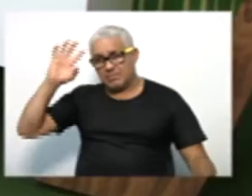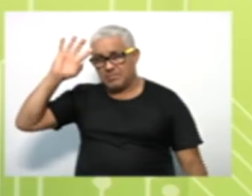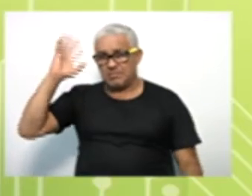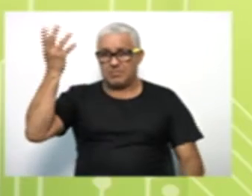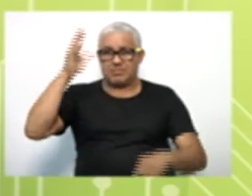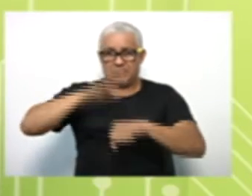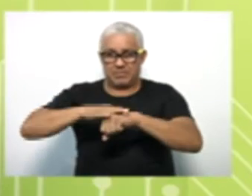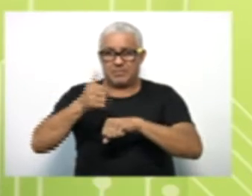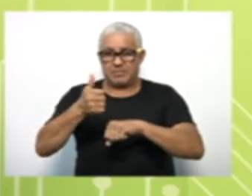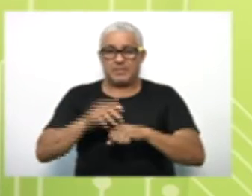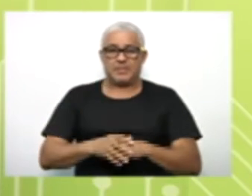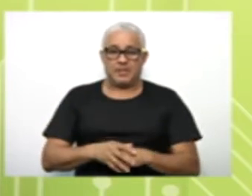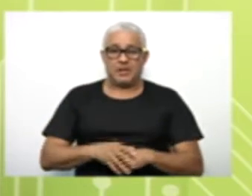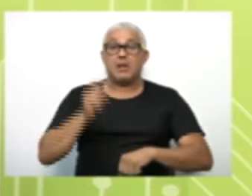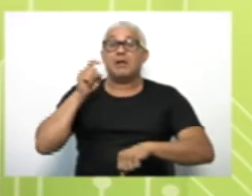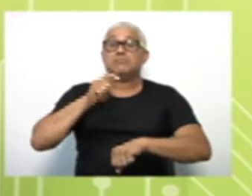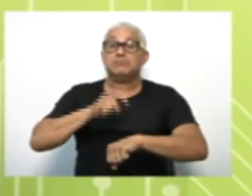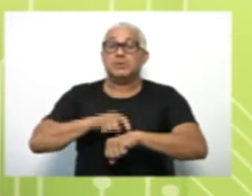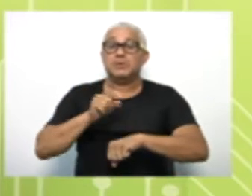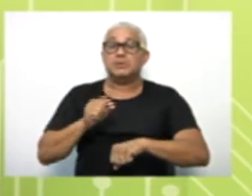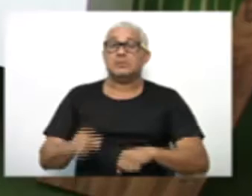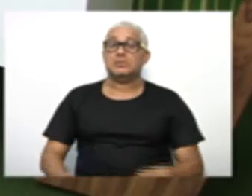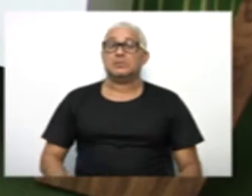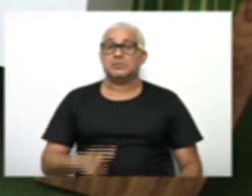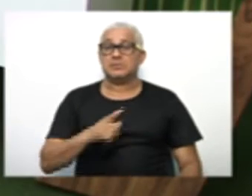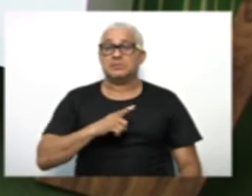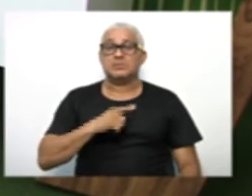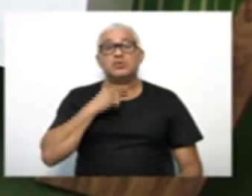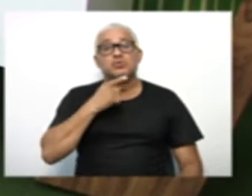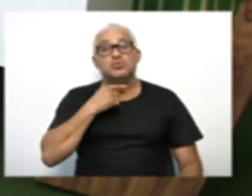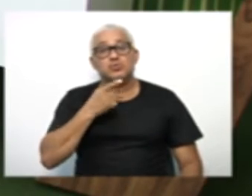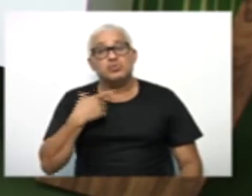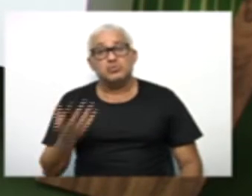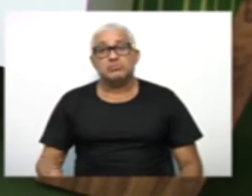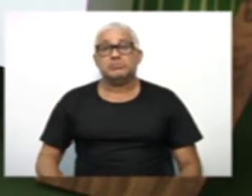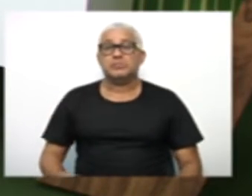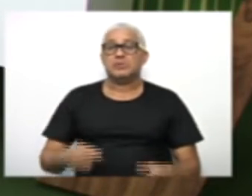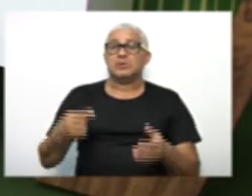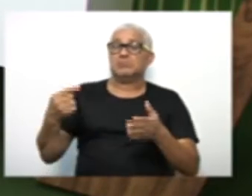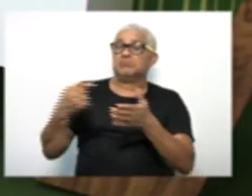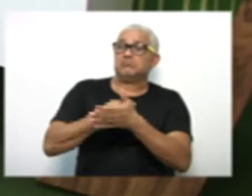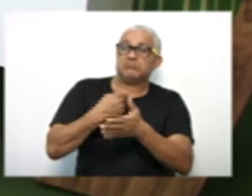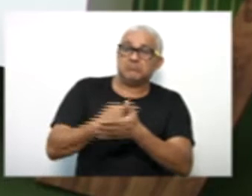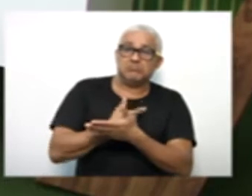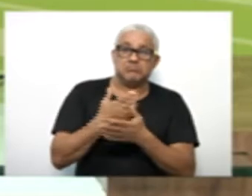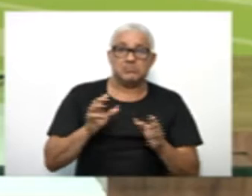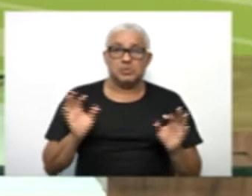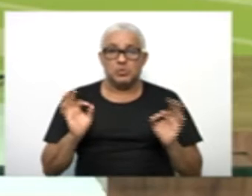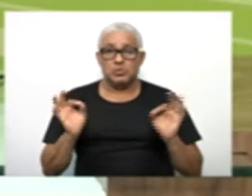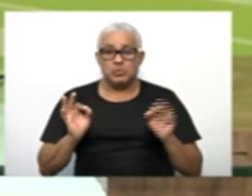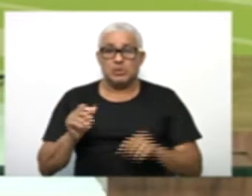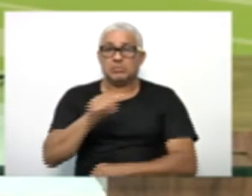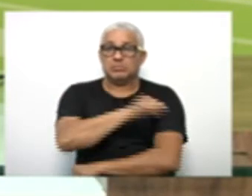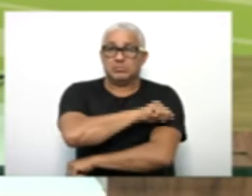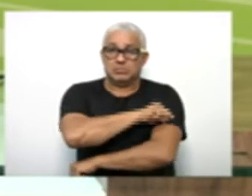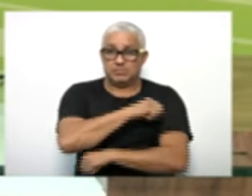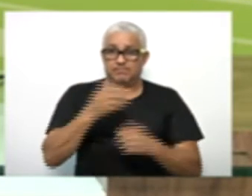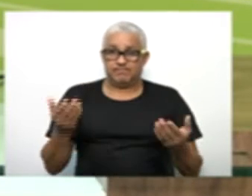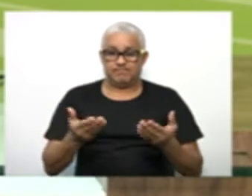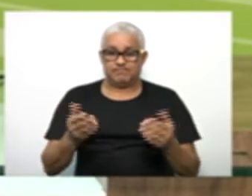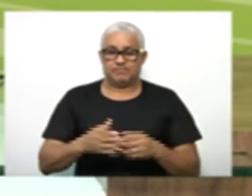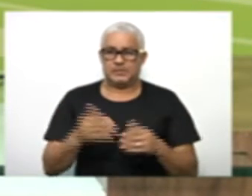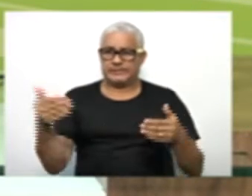Nesse momento, professor, alguma contribuição no nosso chat? Tá tudo bem? Professor, os alunos agora estão